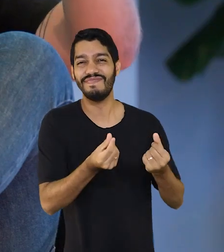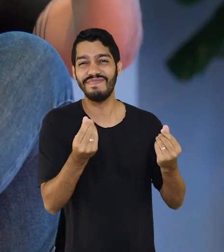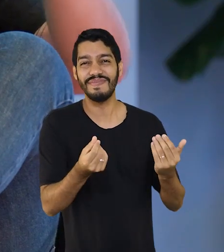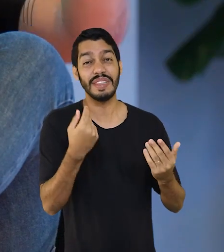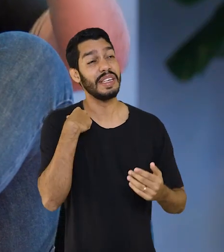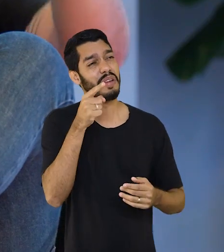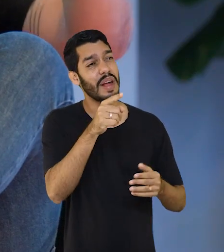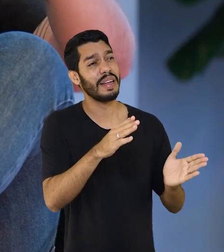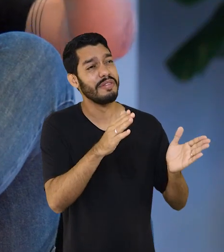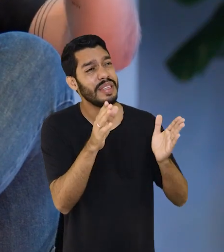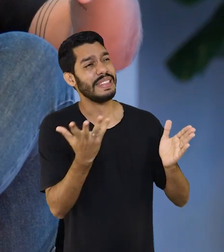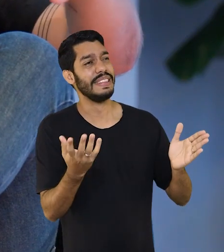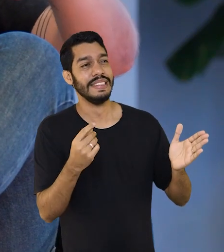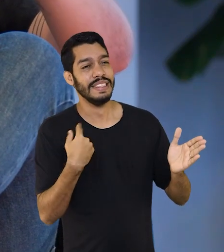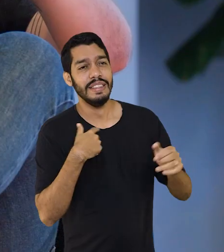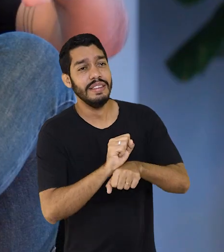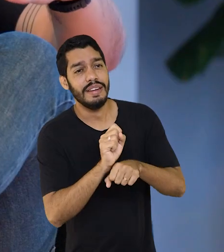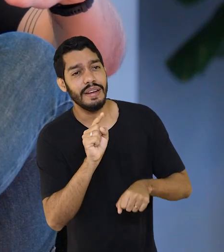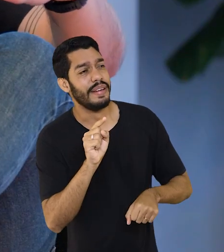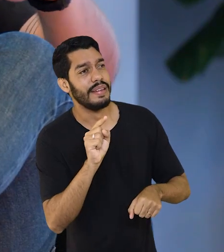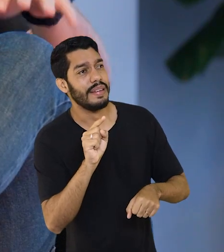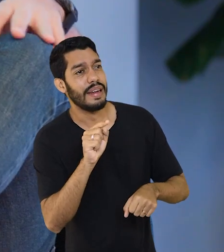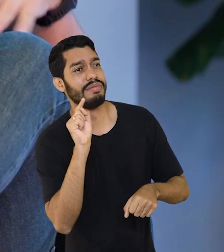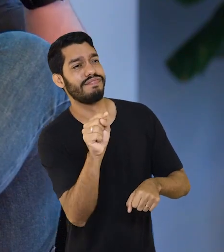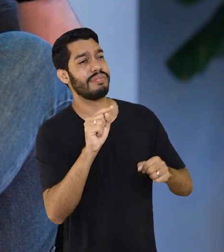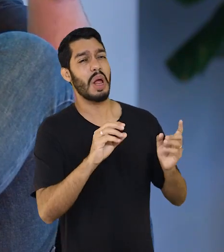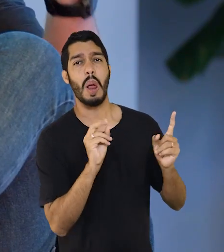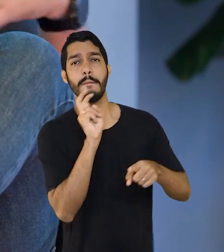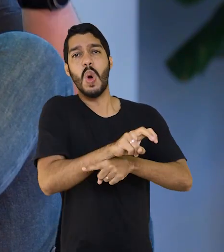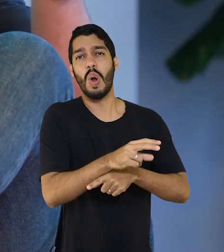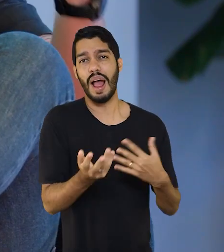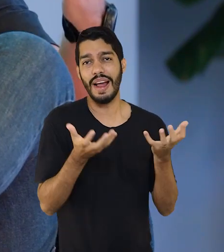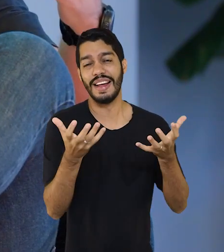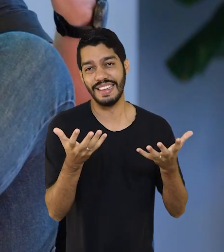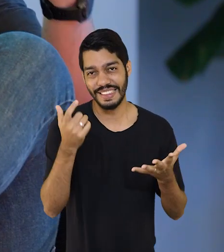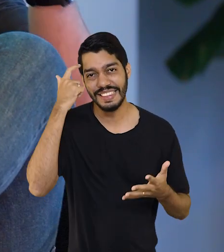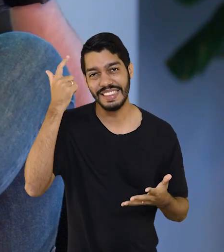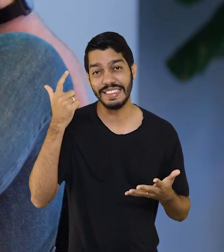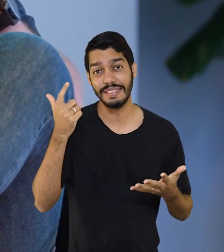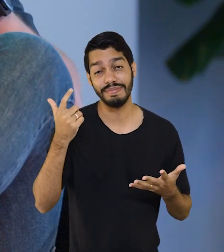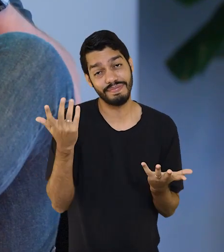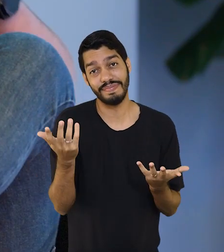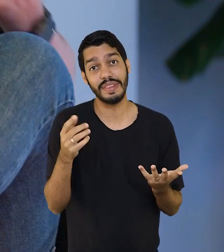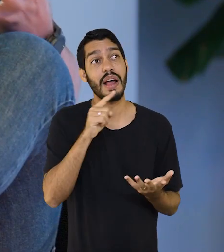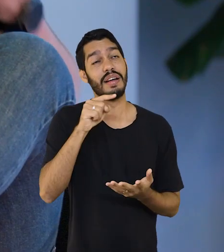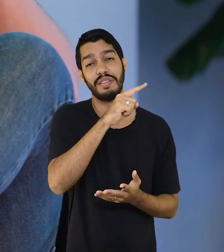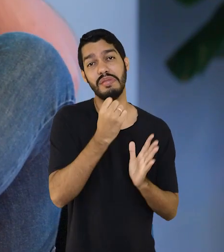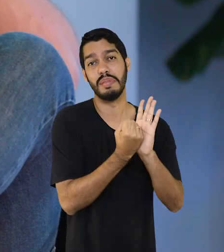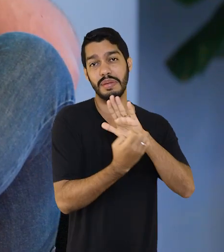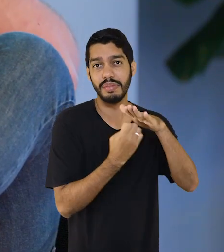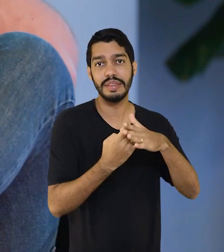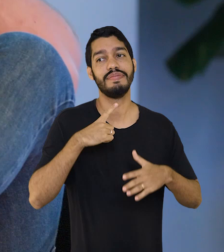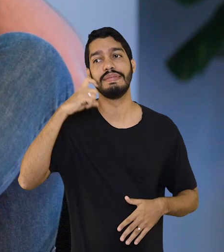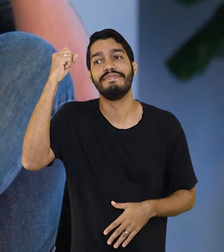comerciais que a gente só quer apertar o skip, tirar da frente, pagar para não ver. Pensa que as marcas estão tendo muita dificuldade de entender como conquistar a atenção